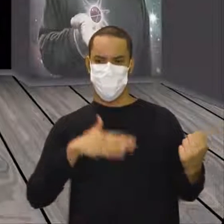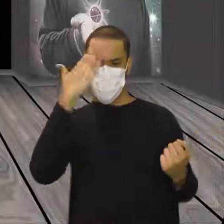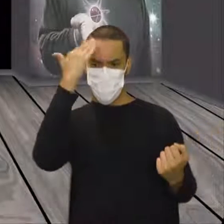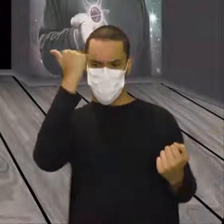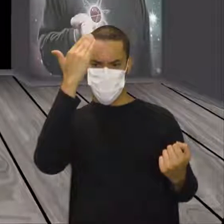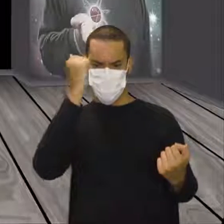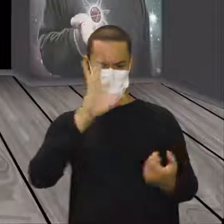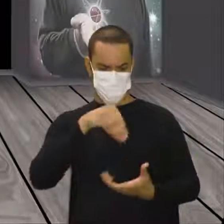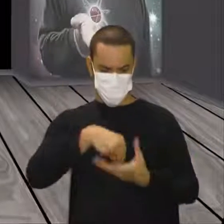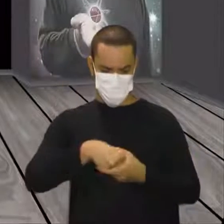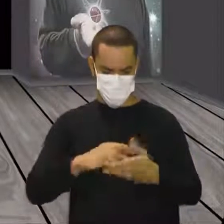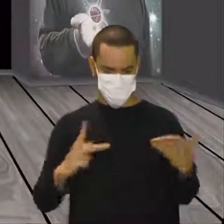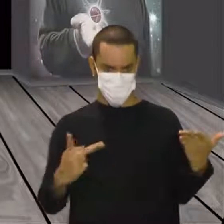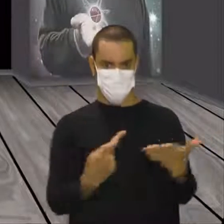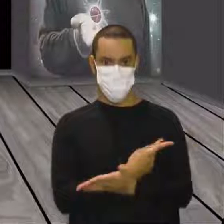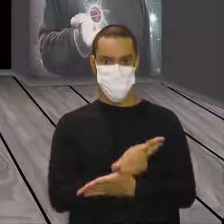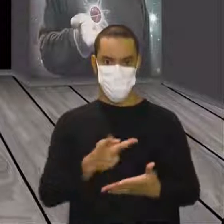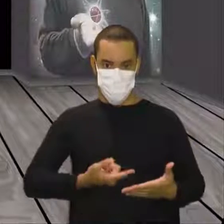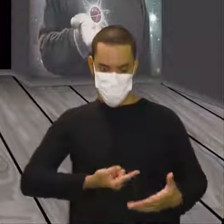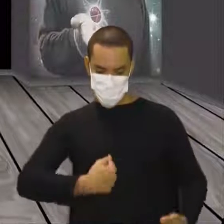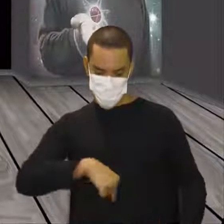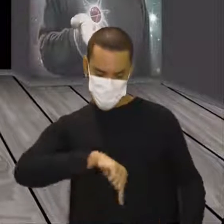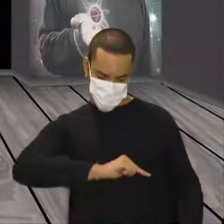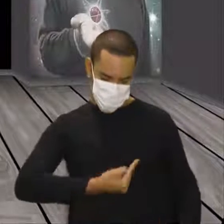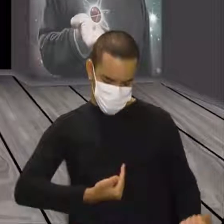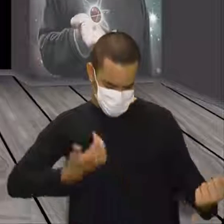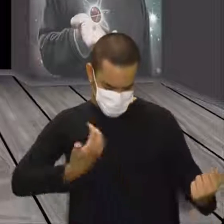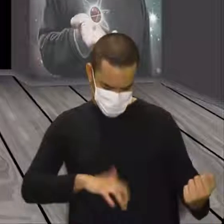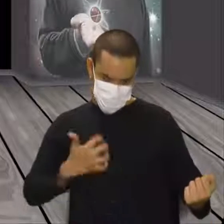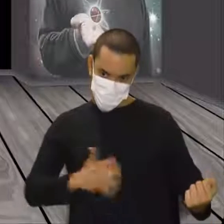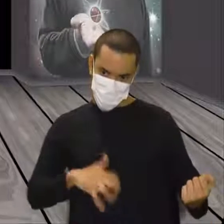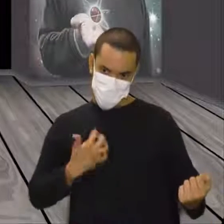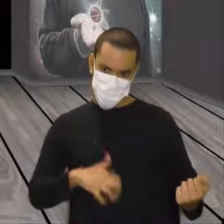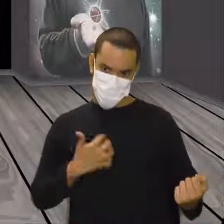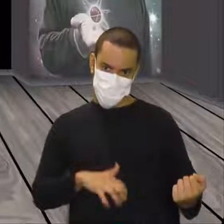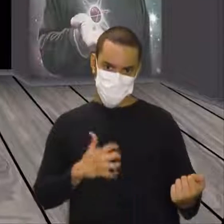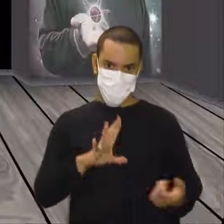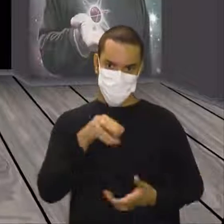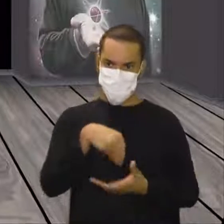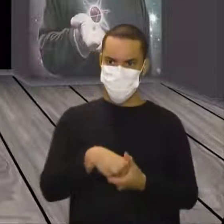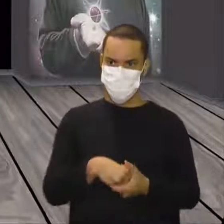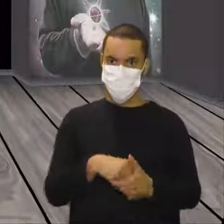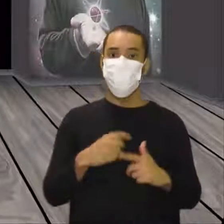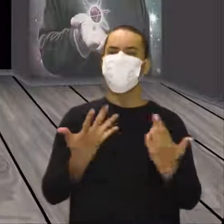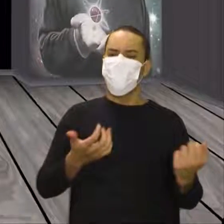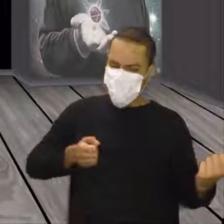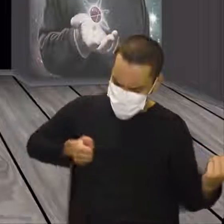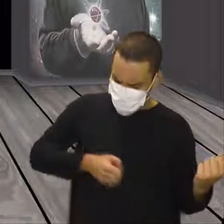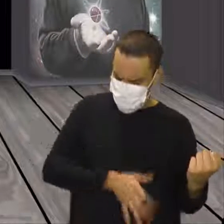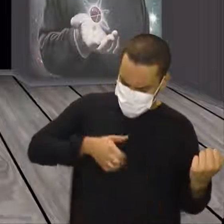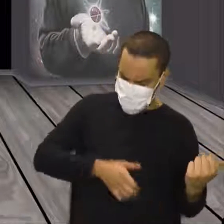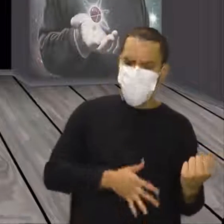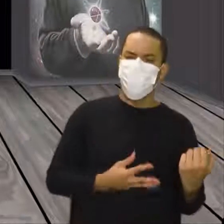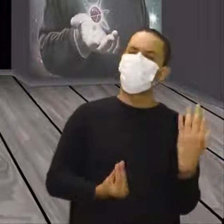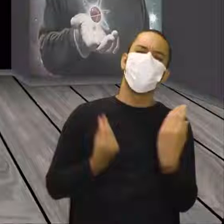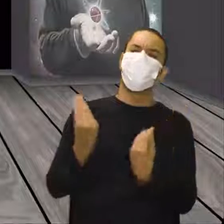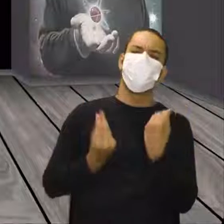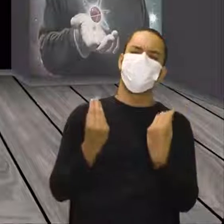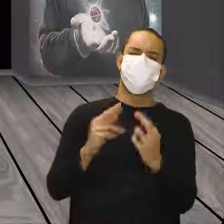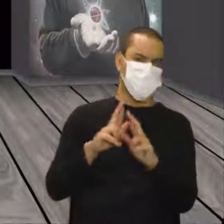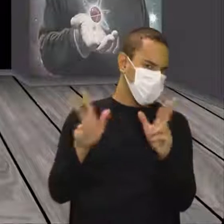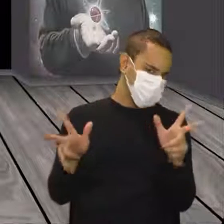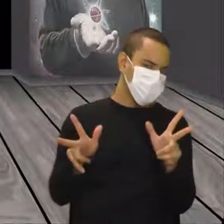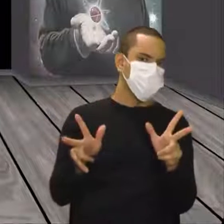acústica dentro dele, né? Ele é oco por dentro, aí tem uma câmara ali dentro que vai captar o som,